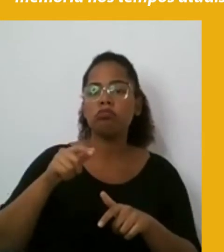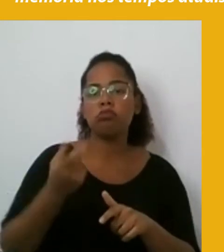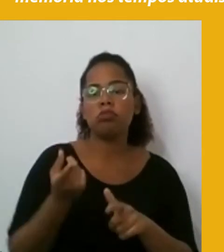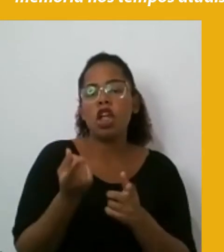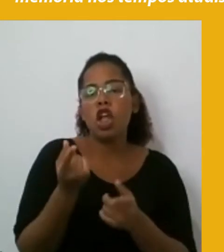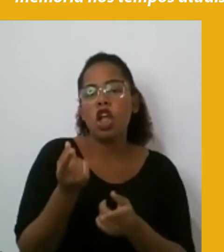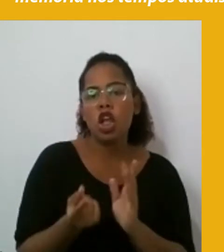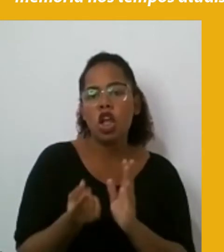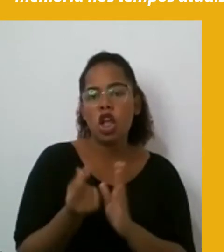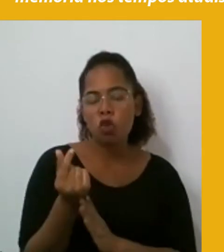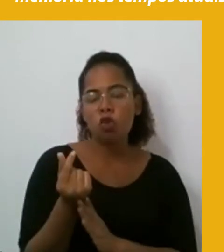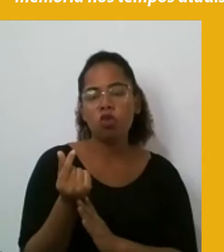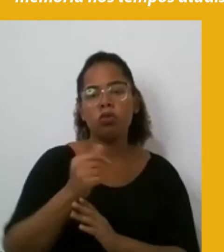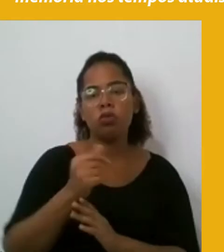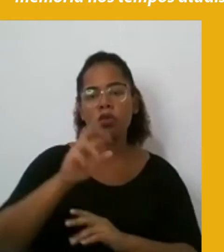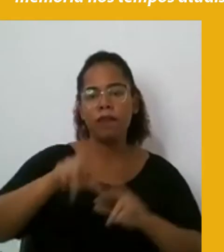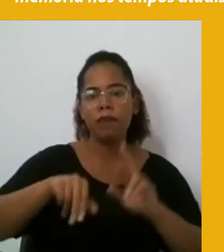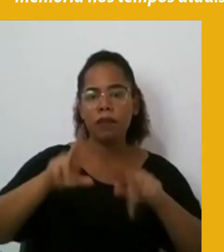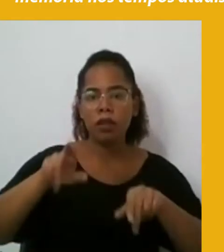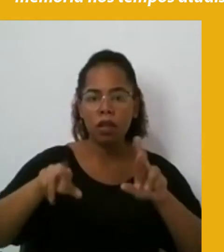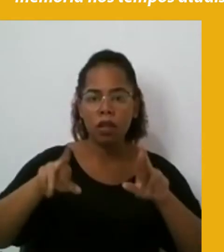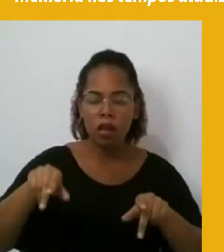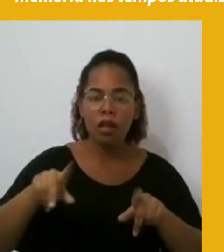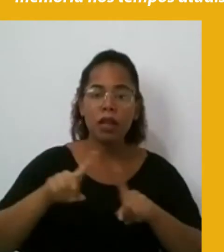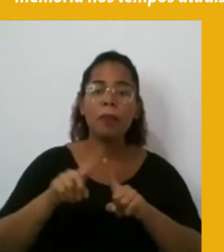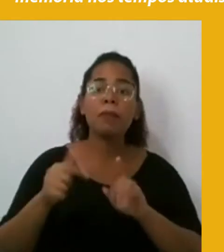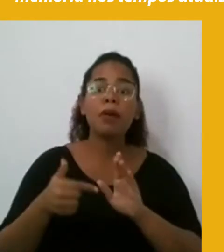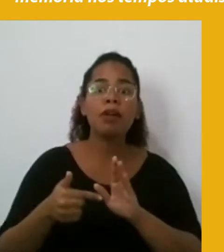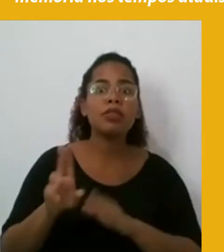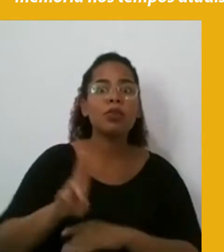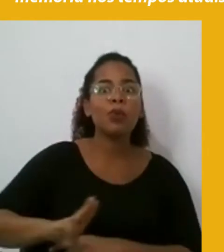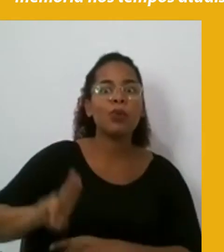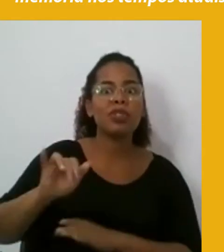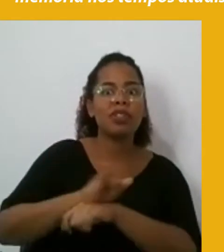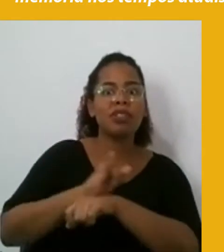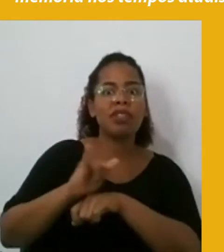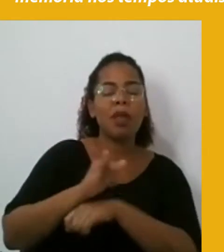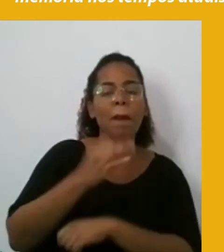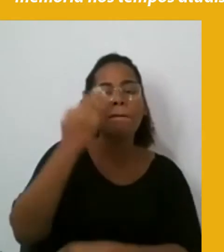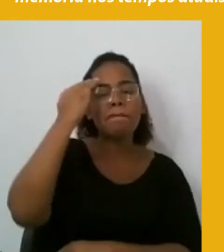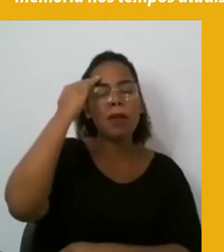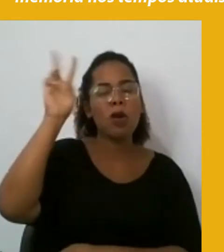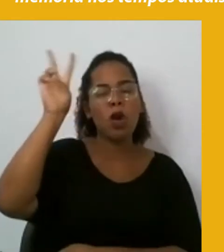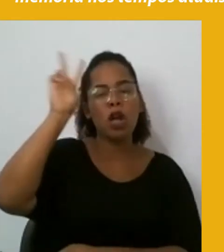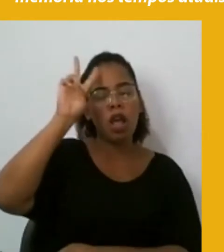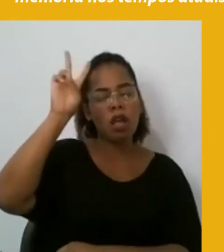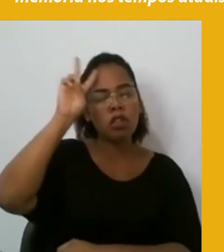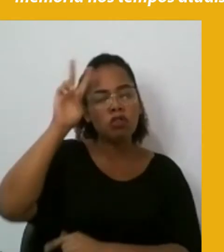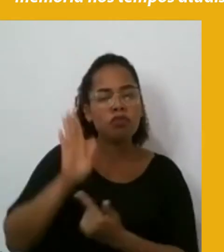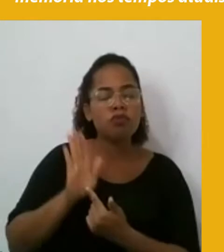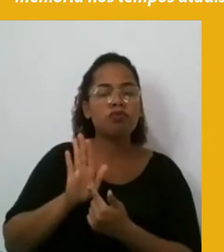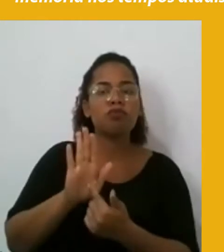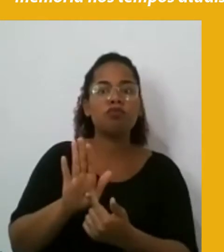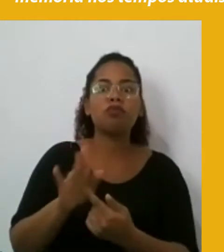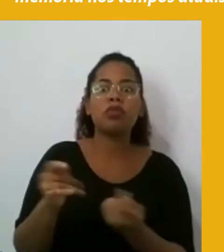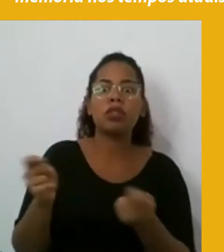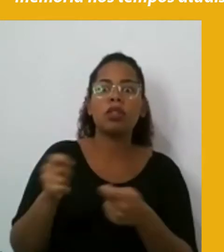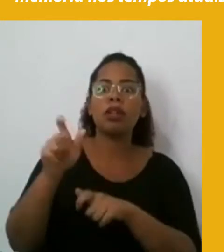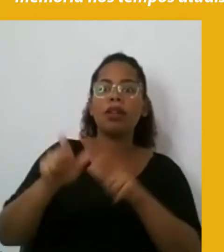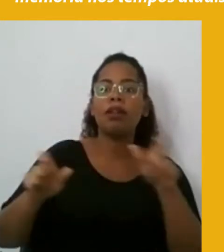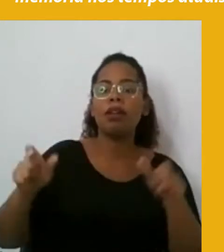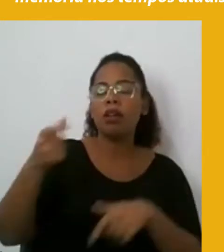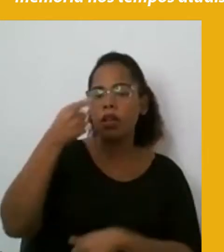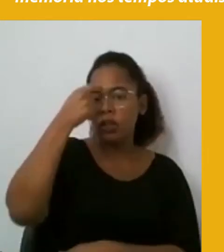a se fortalecerem usando a memória como uma articulação. Veja bem, quando a gente faz parte de um movimento social, quando o movimento social